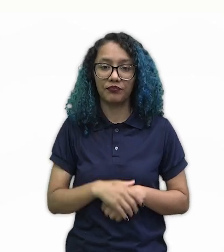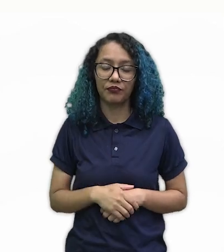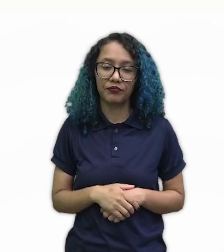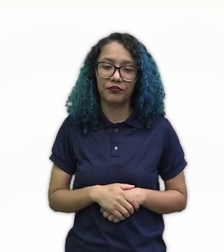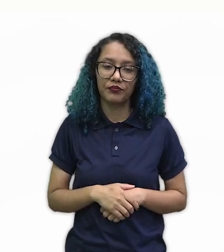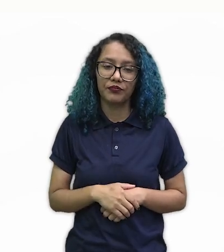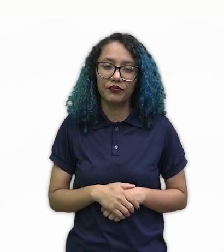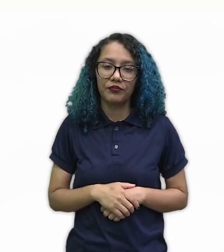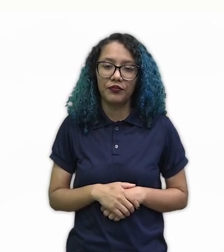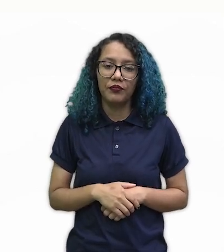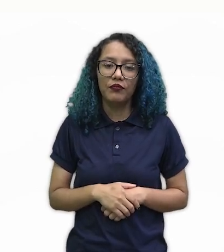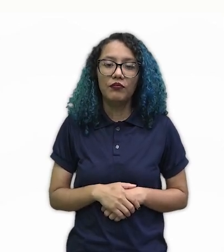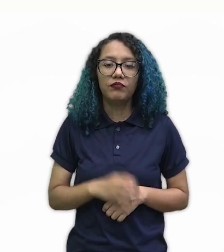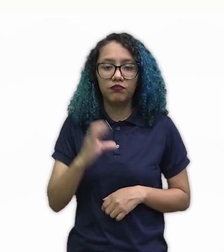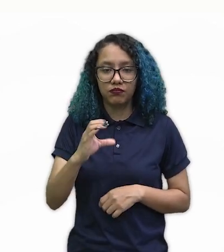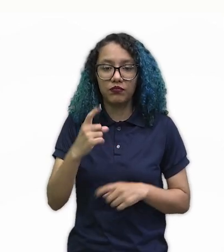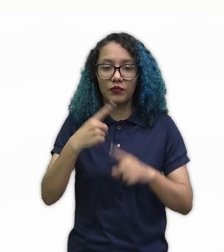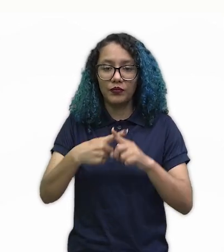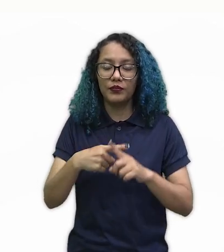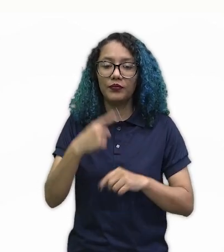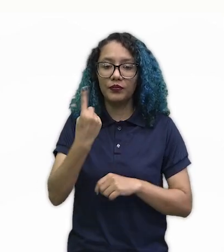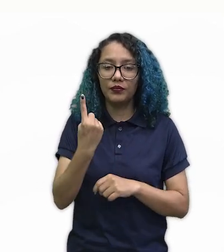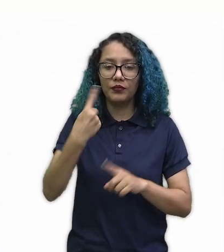está multiplicando 1 mais